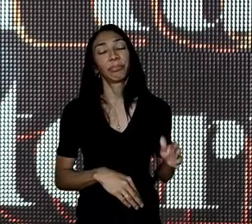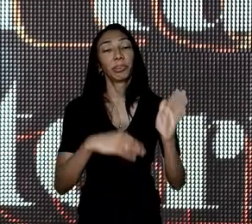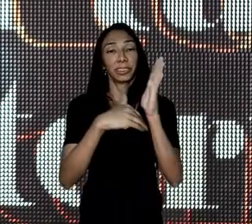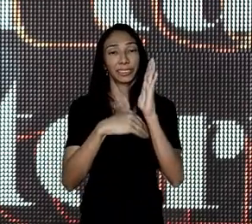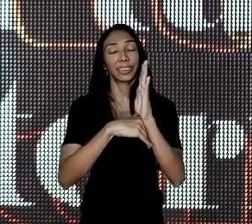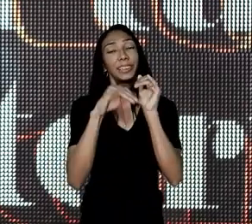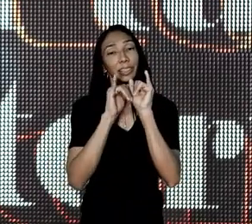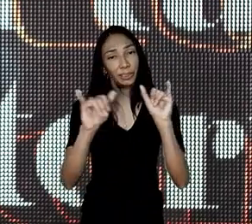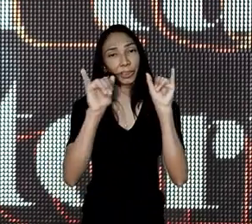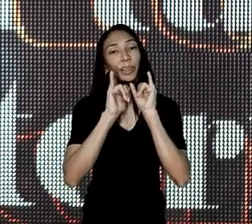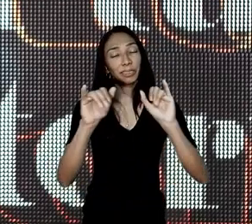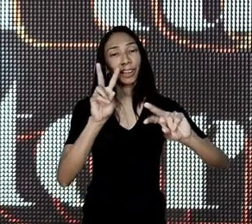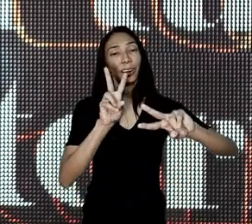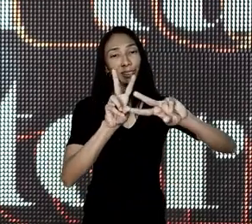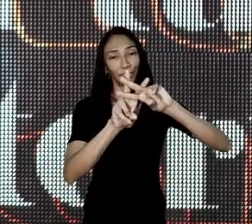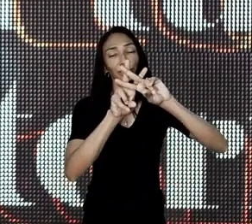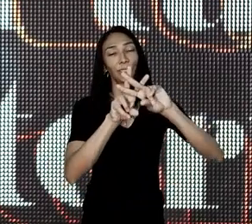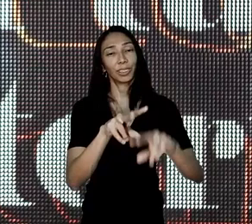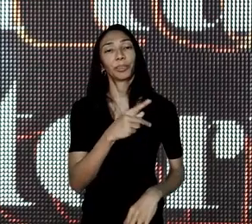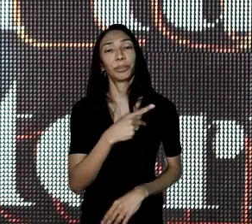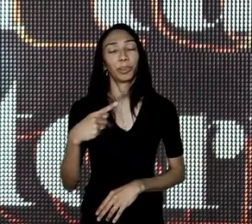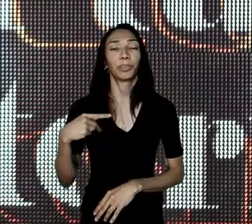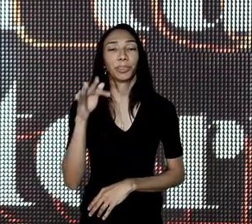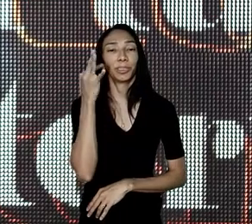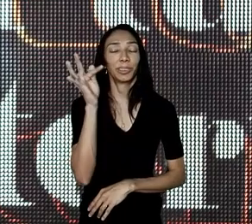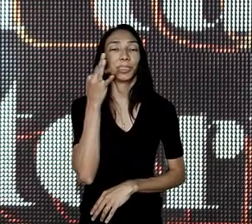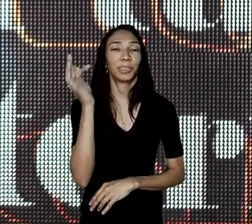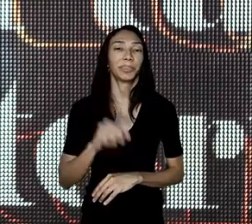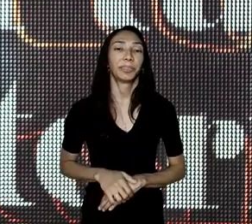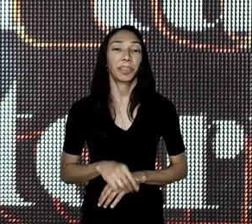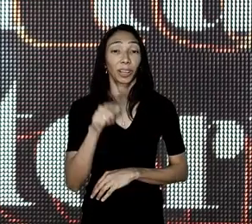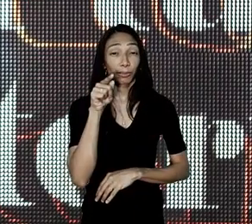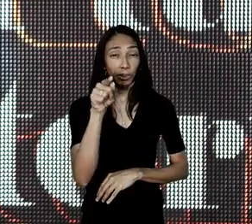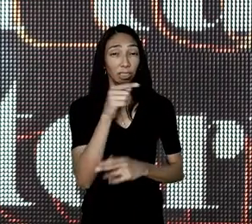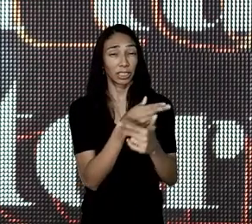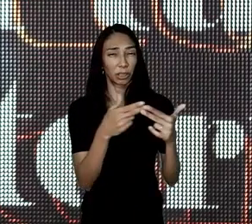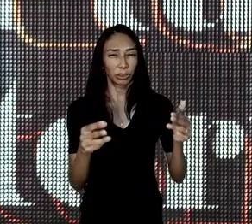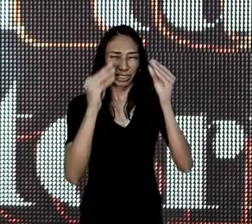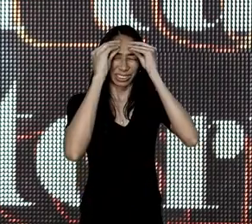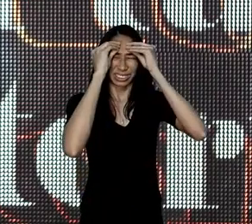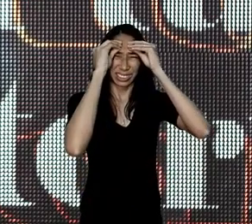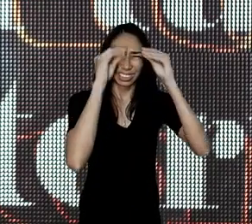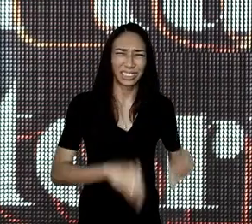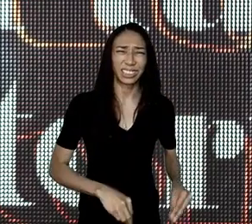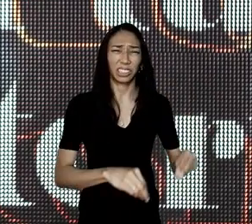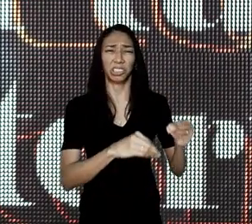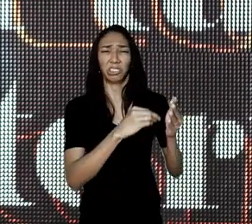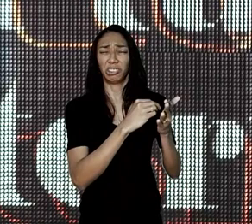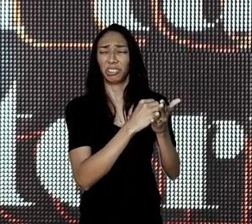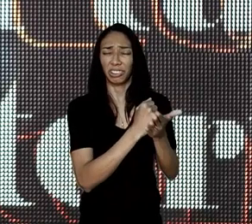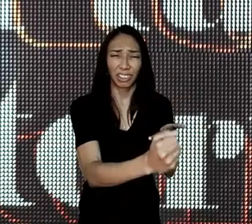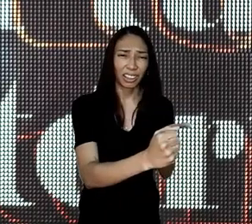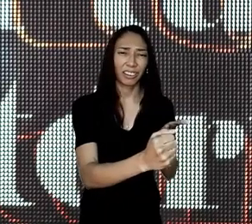segredo, hashtag segredos pastora Flávia. Quando você abre mão e diz assim, ah Deus, quer saber uma coisa? Eu nem faço mais questão, não